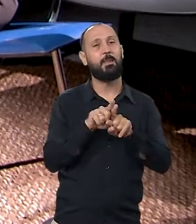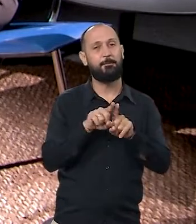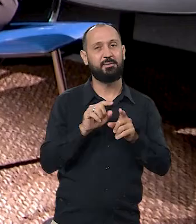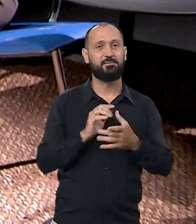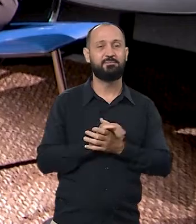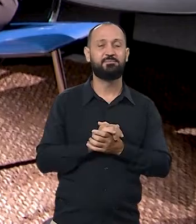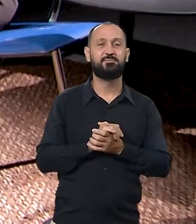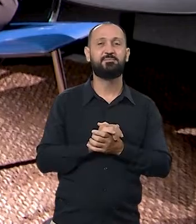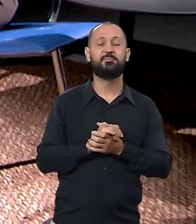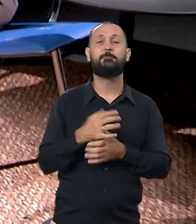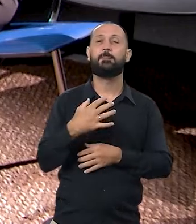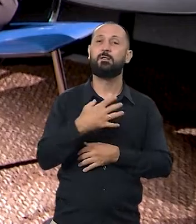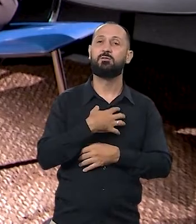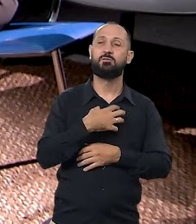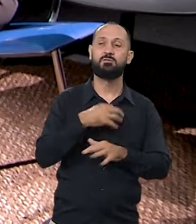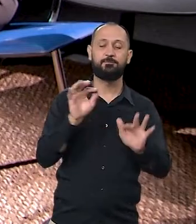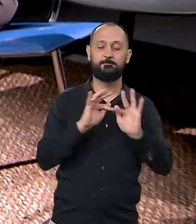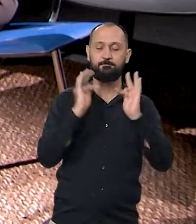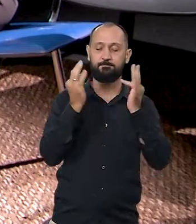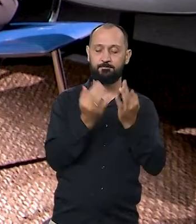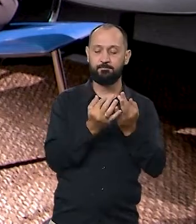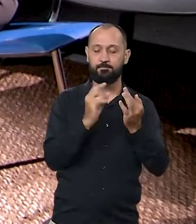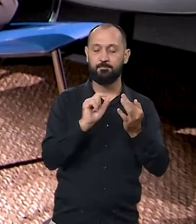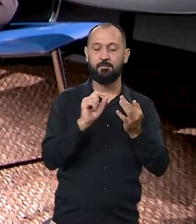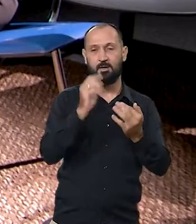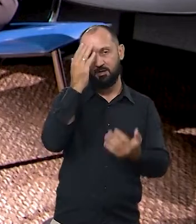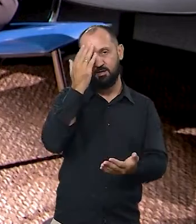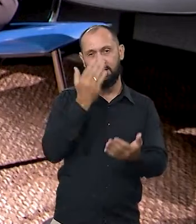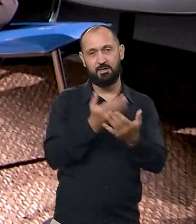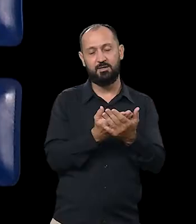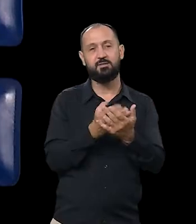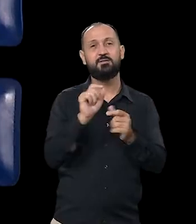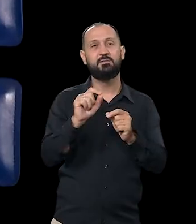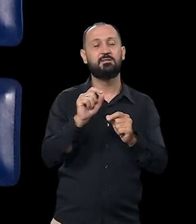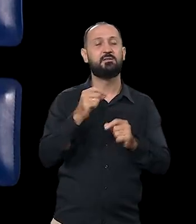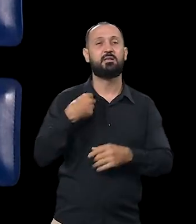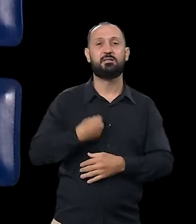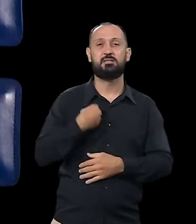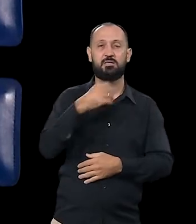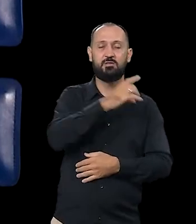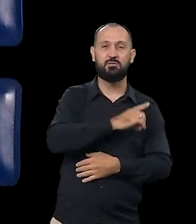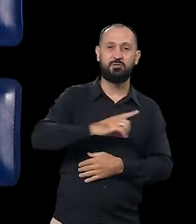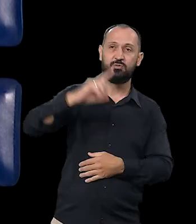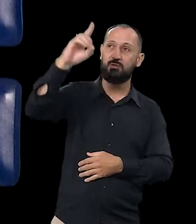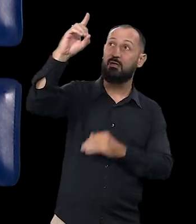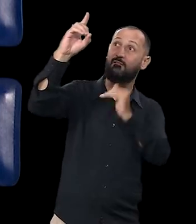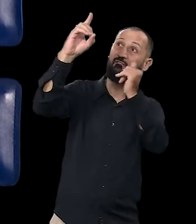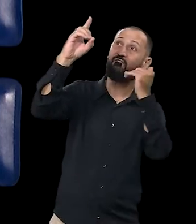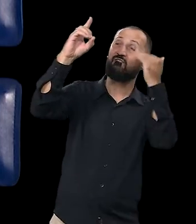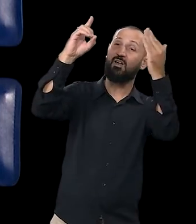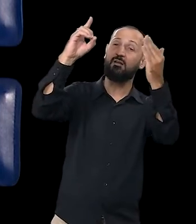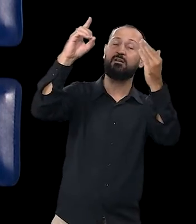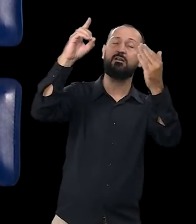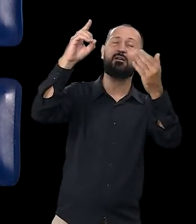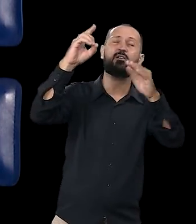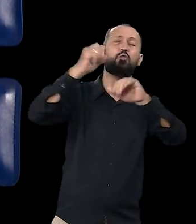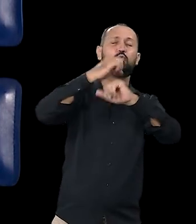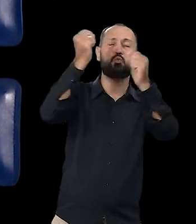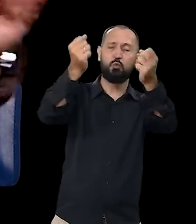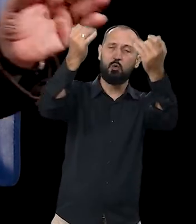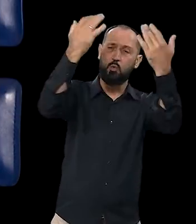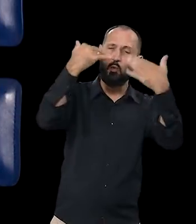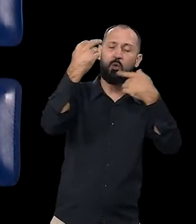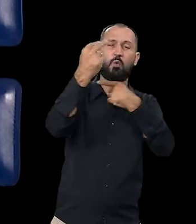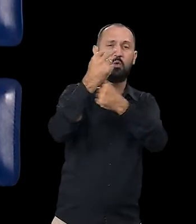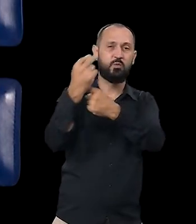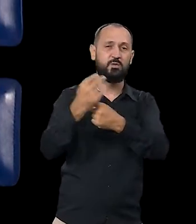valorosas e a força da oração. Eu penso que o sentido de família e a força da oração, acreditar na existência de Deus, de